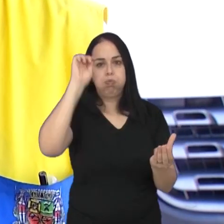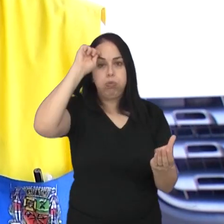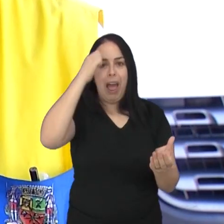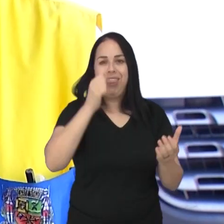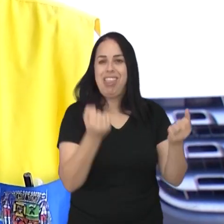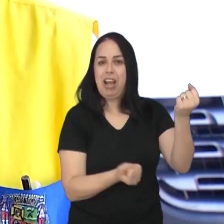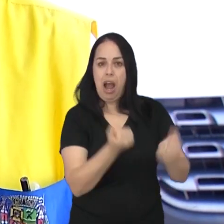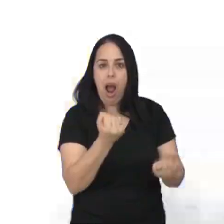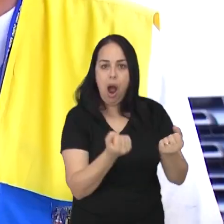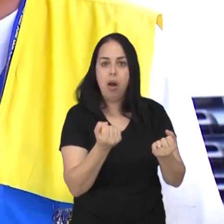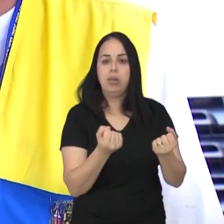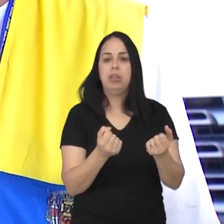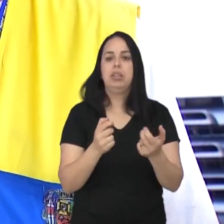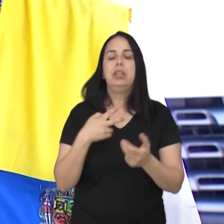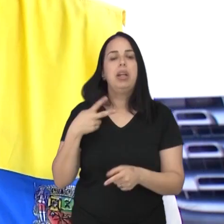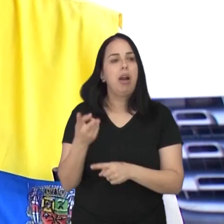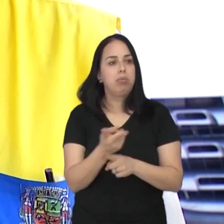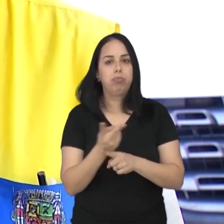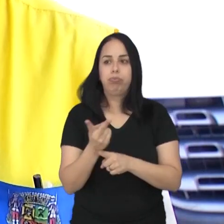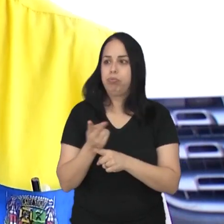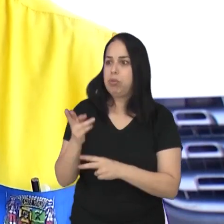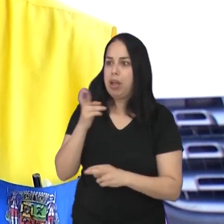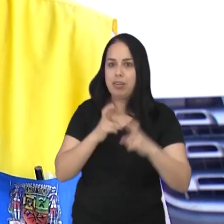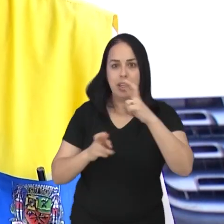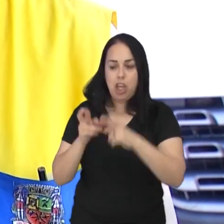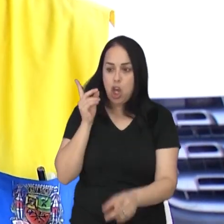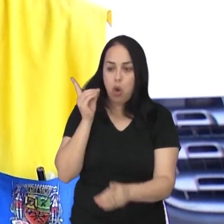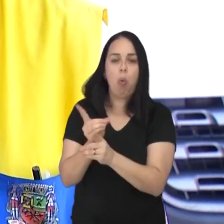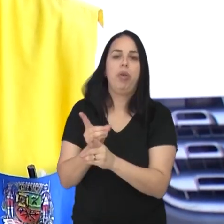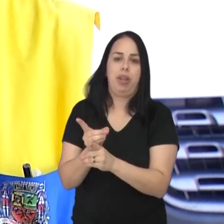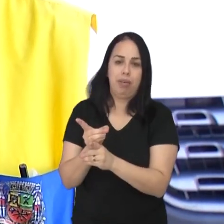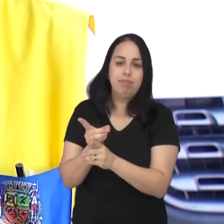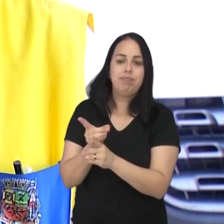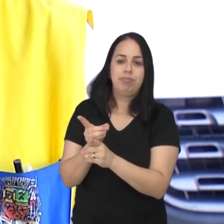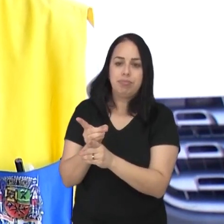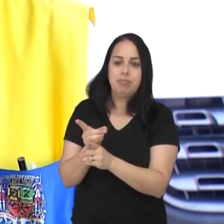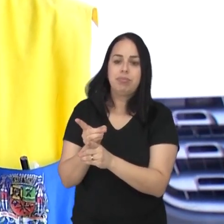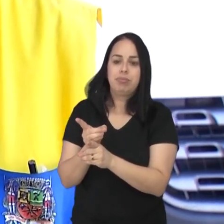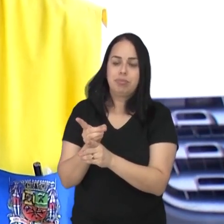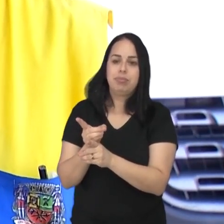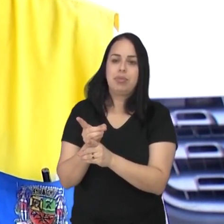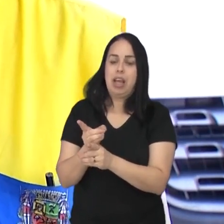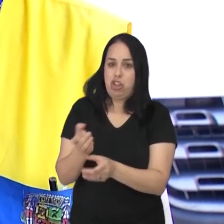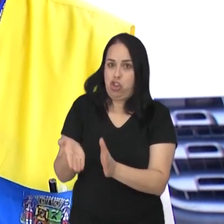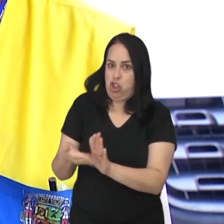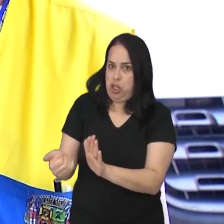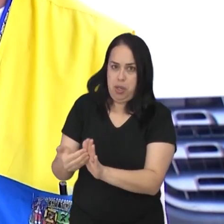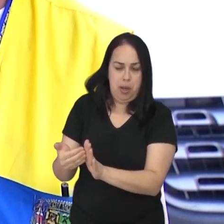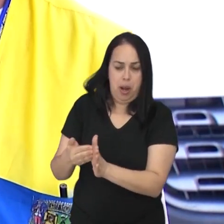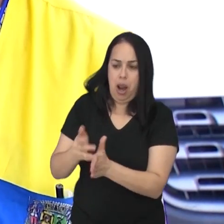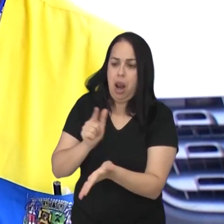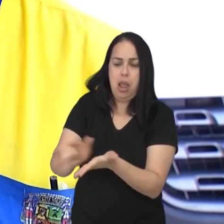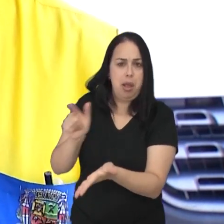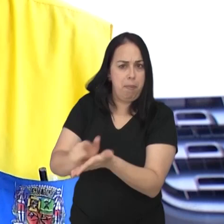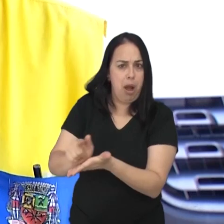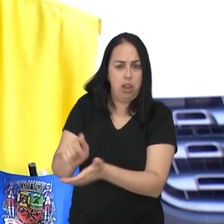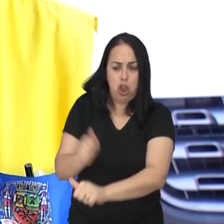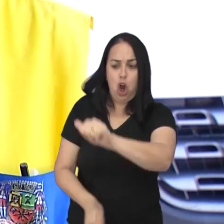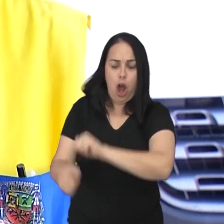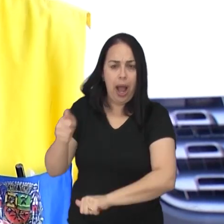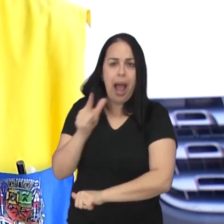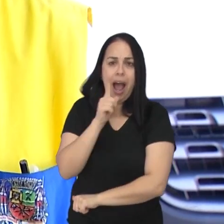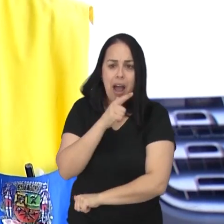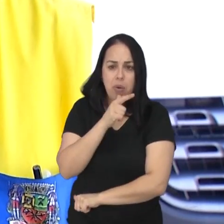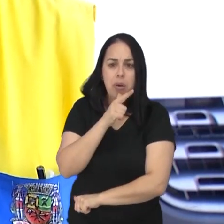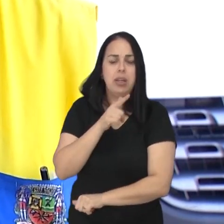pneu, balde. No momento que a gente faz a vistoria e encontra a larva, a gente elimina no momento, né, a